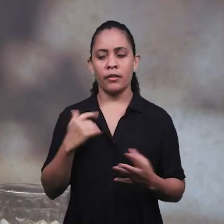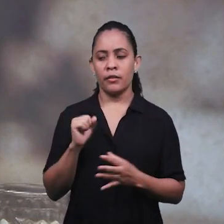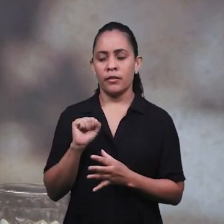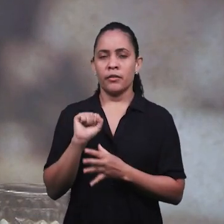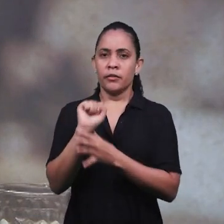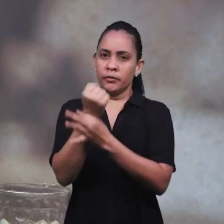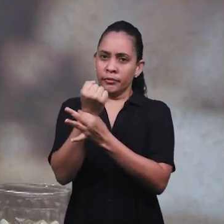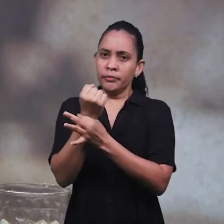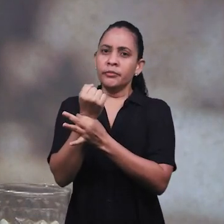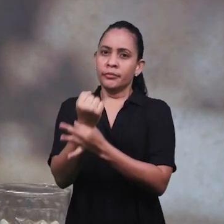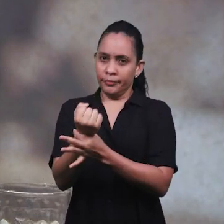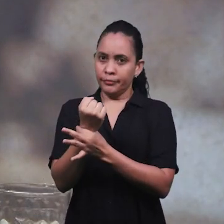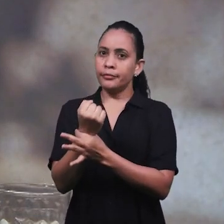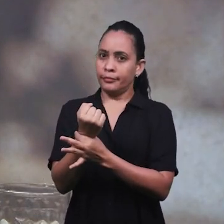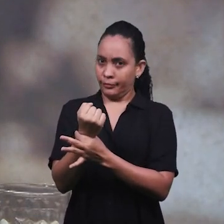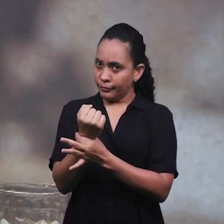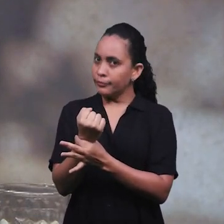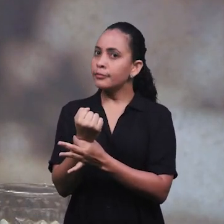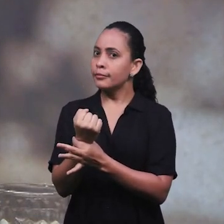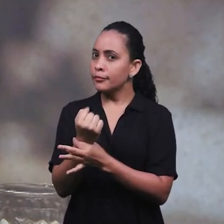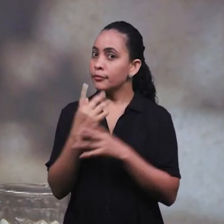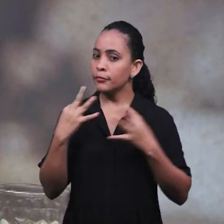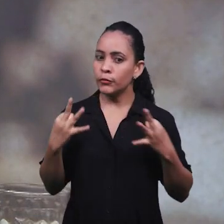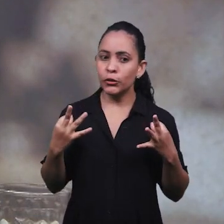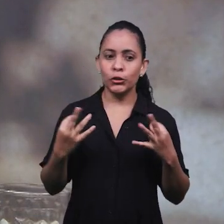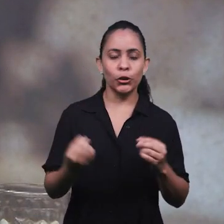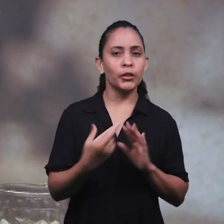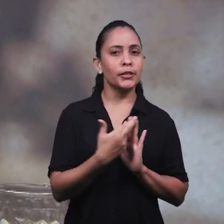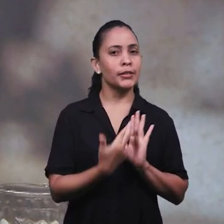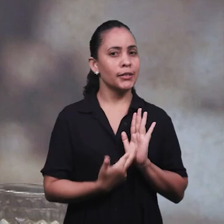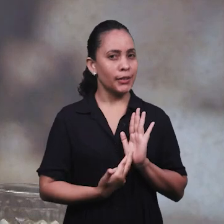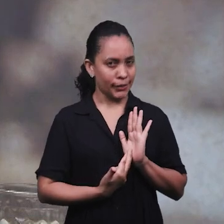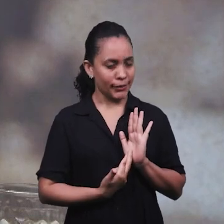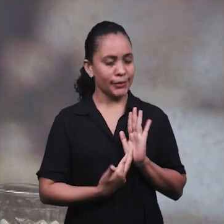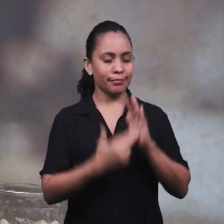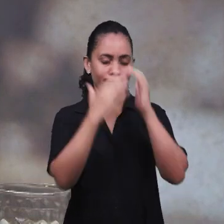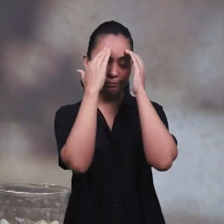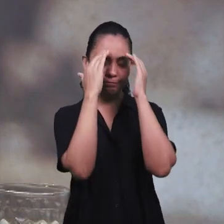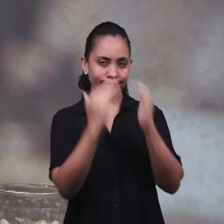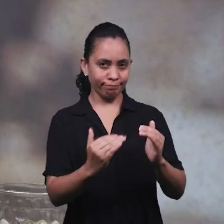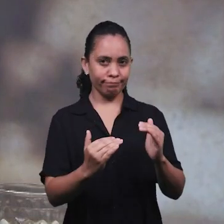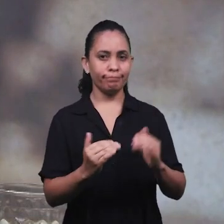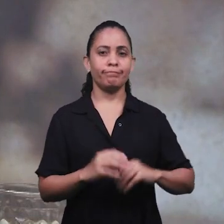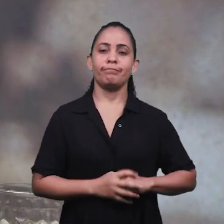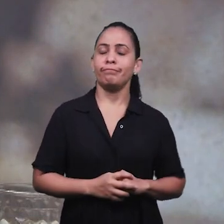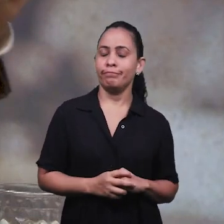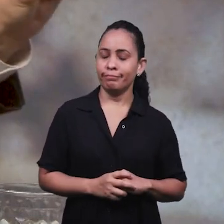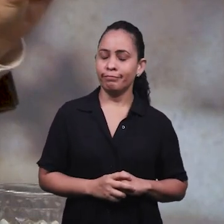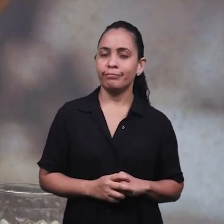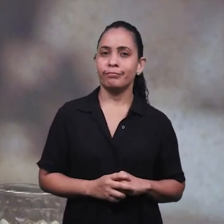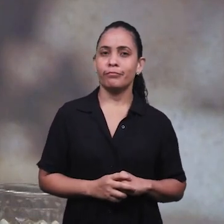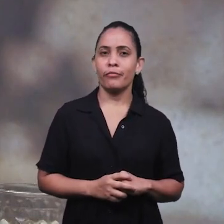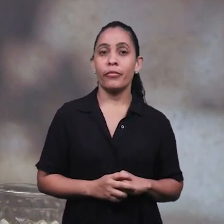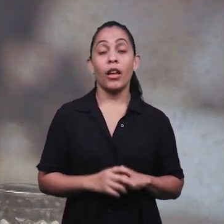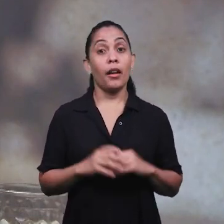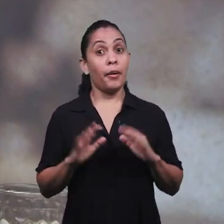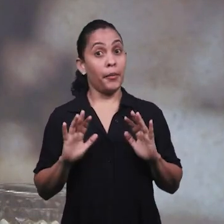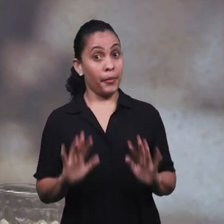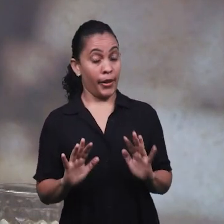demais condôminos estão cumprindo todas as regras condominiais. E naquilo que for